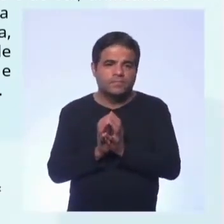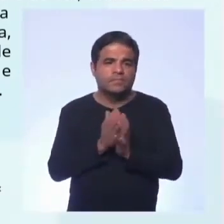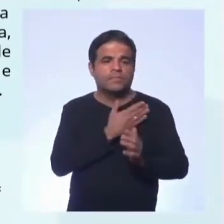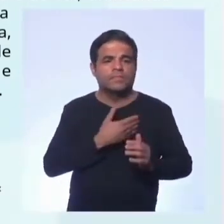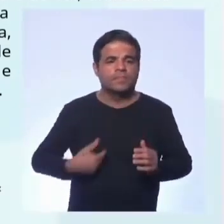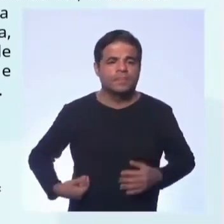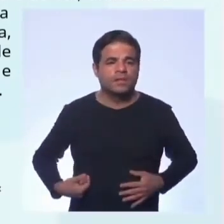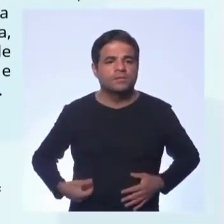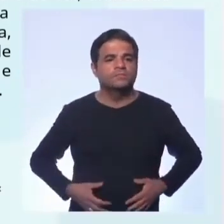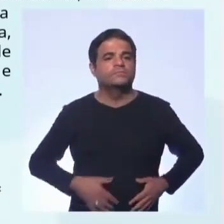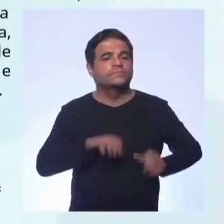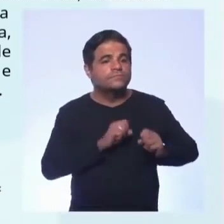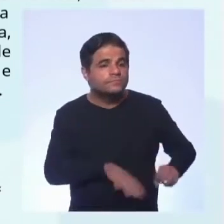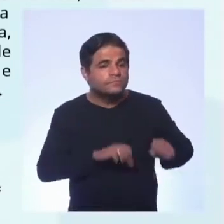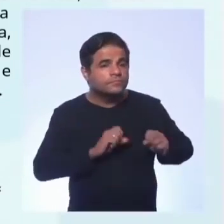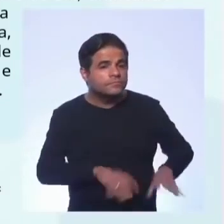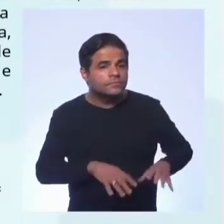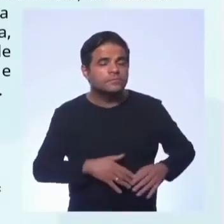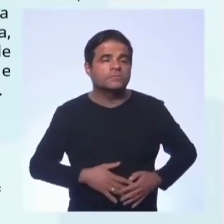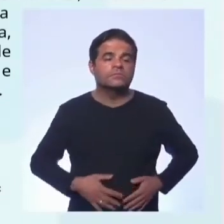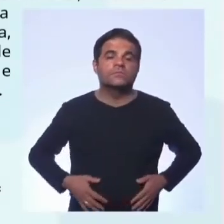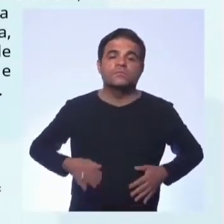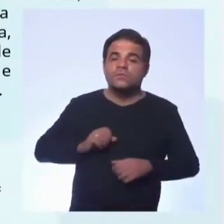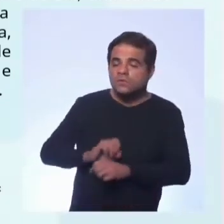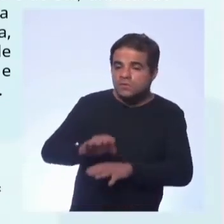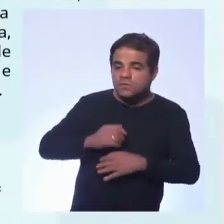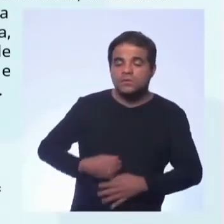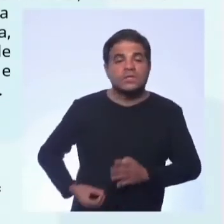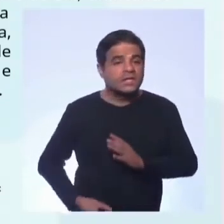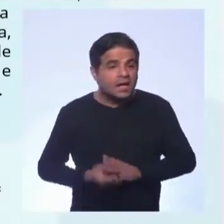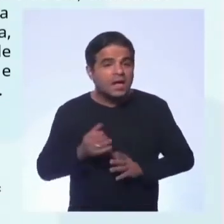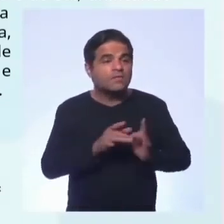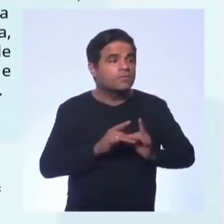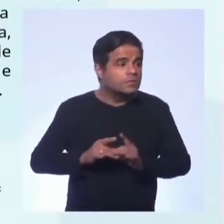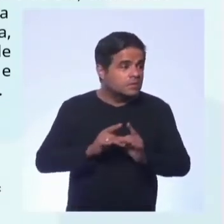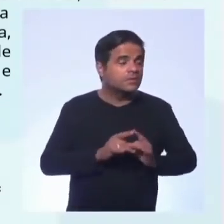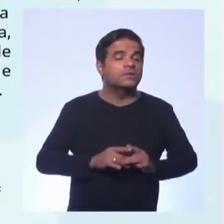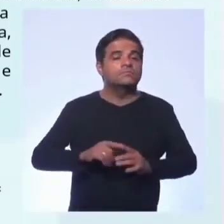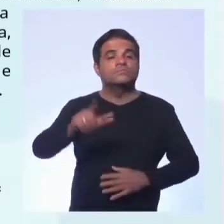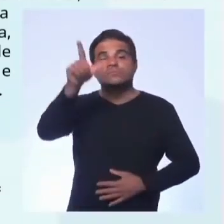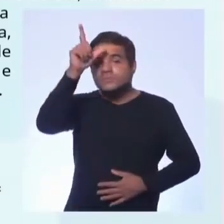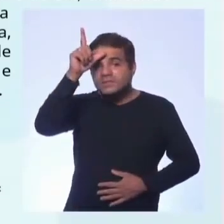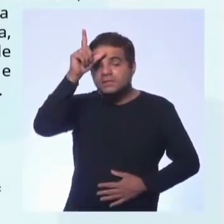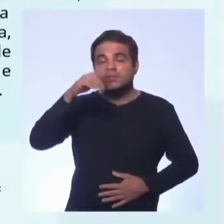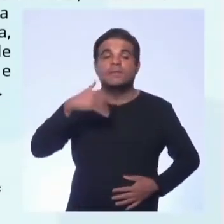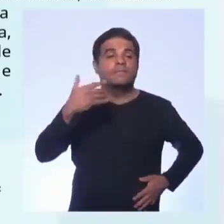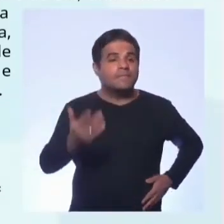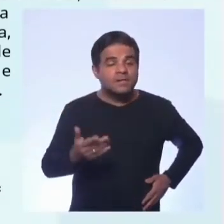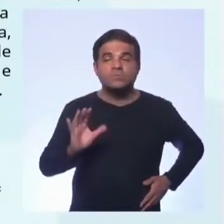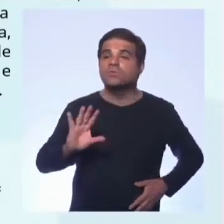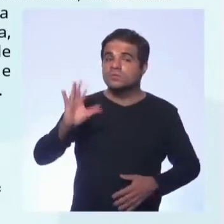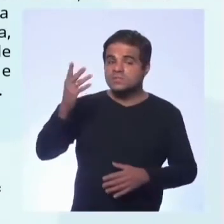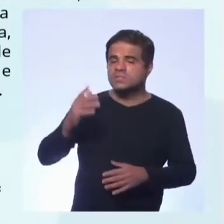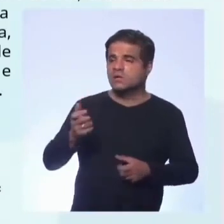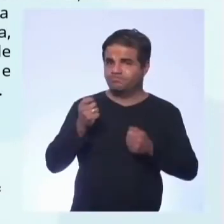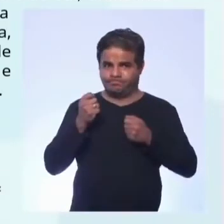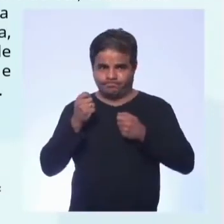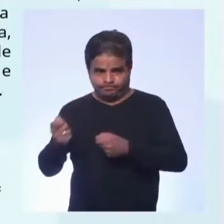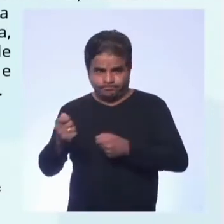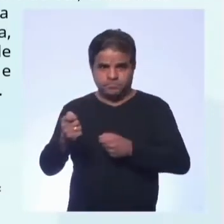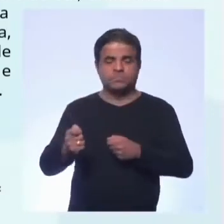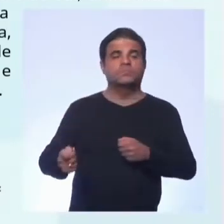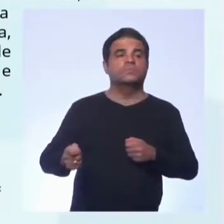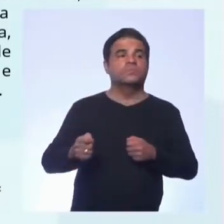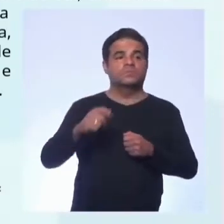reinos educados que formavam a União Germânica. Mas a força